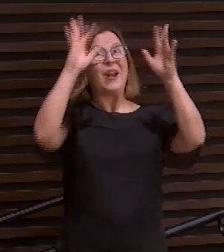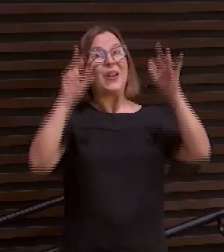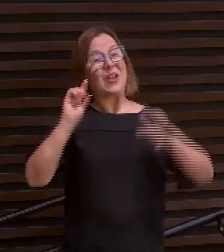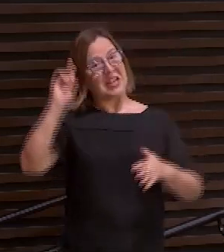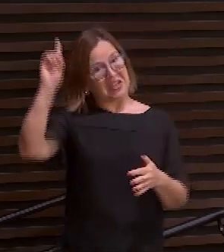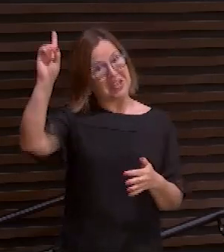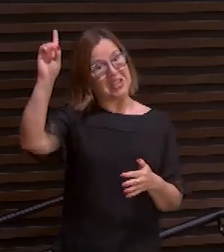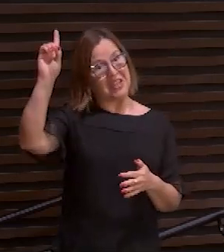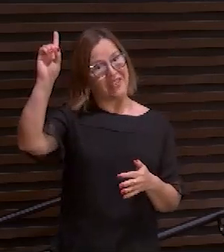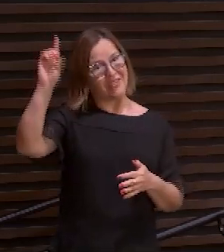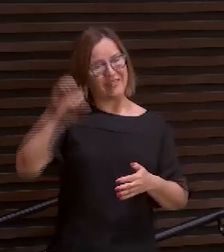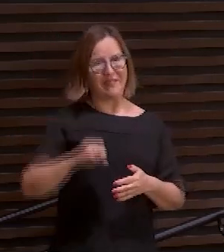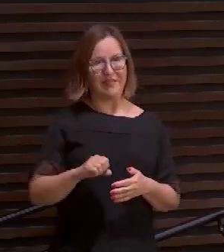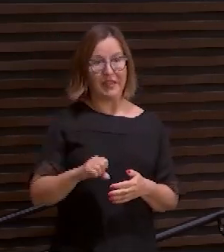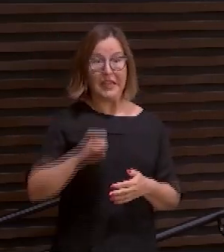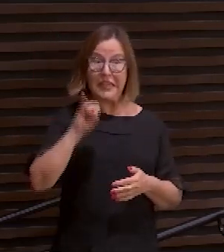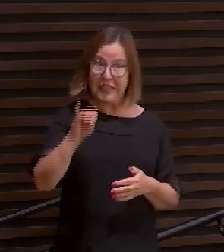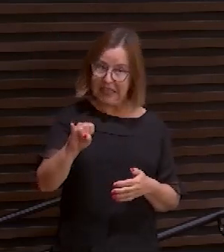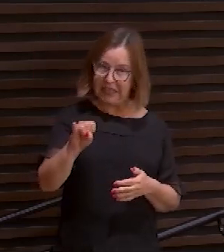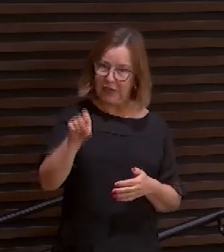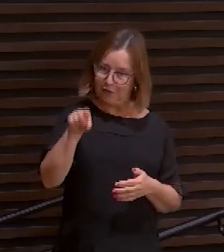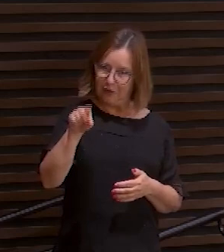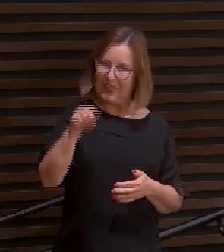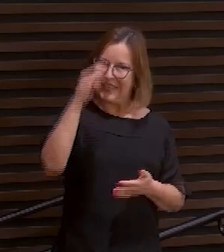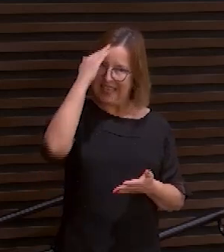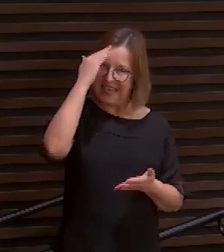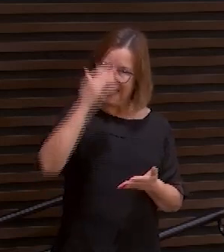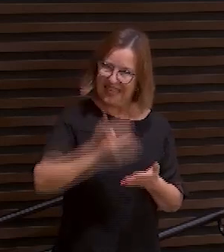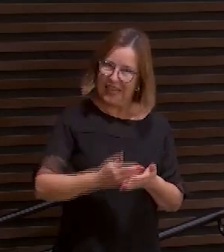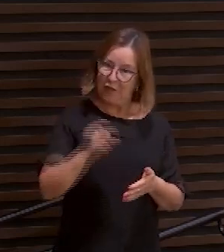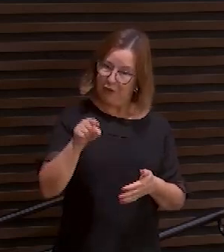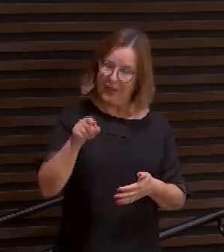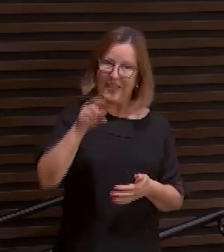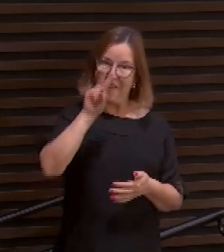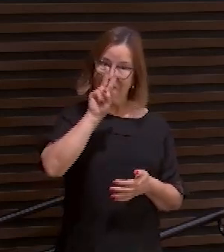Olha, se creres, verás.